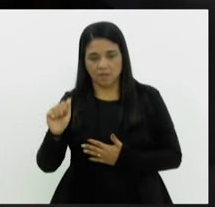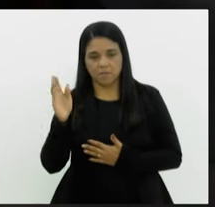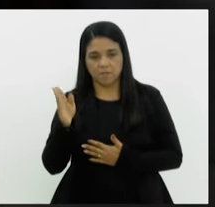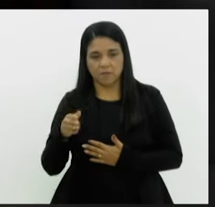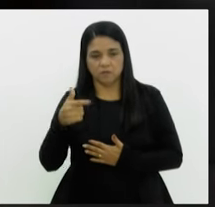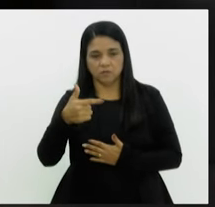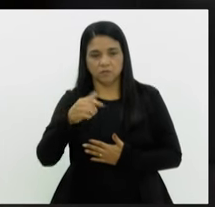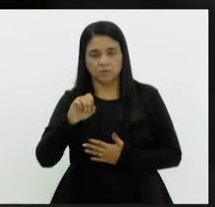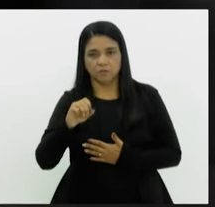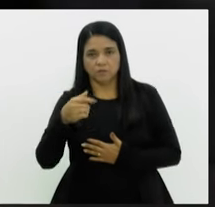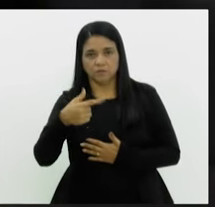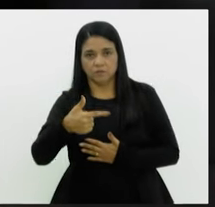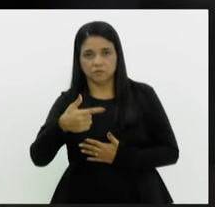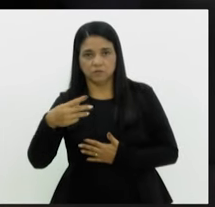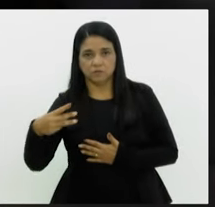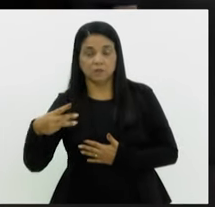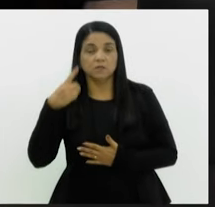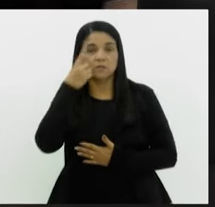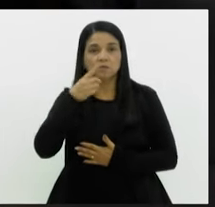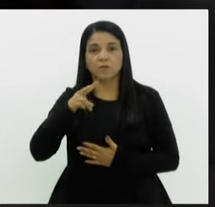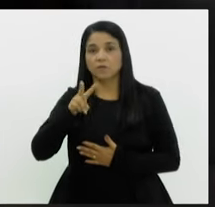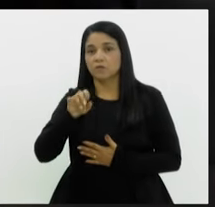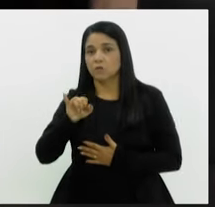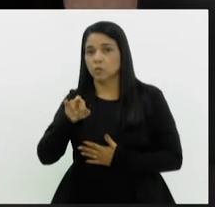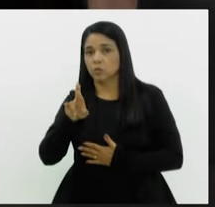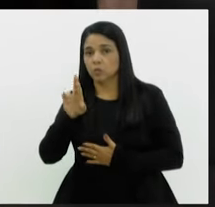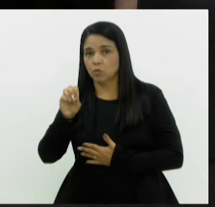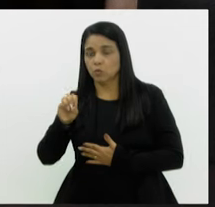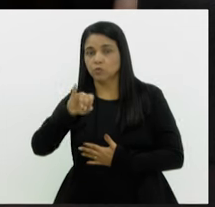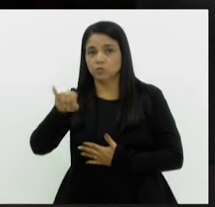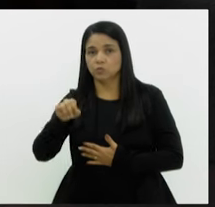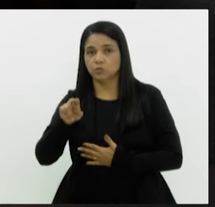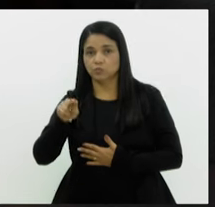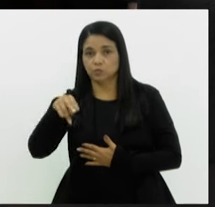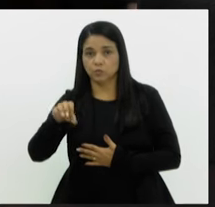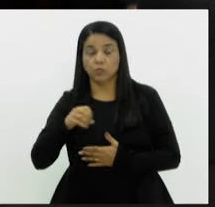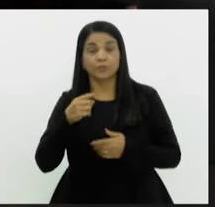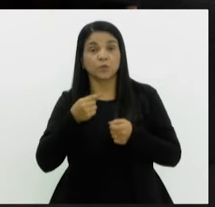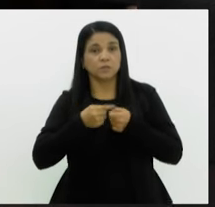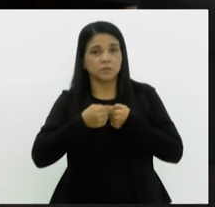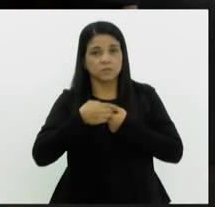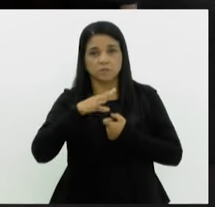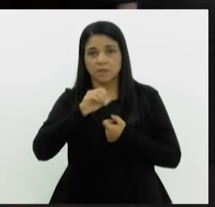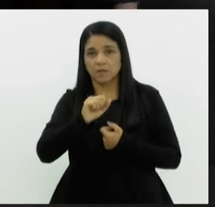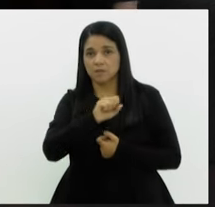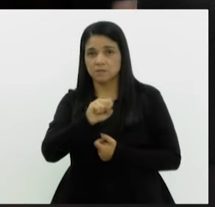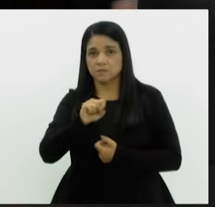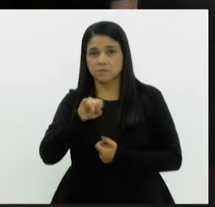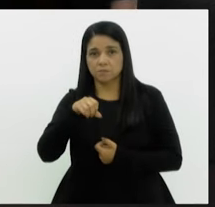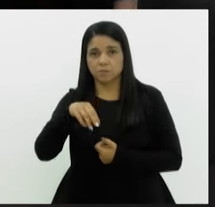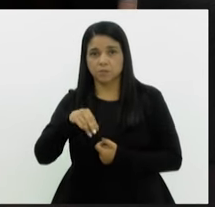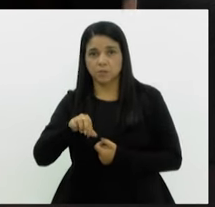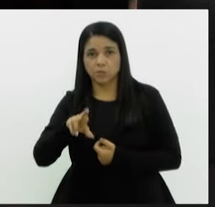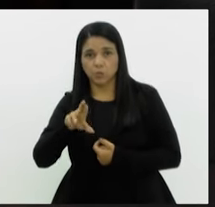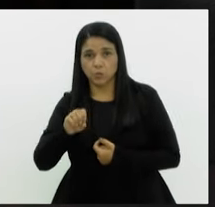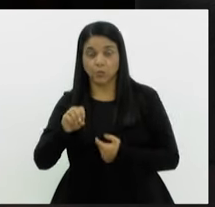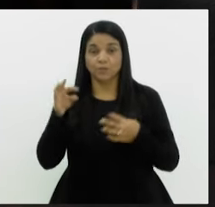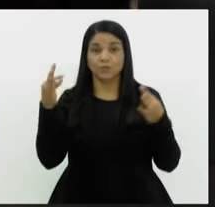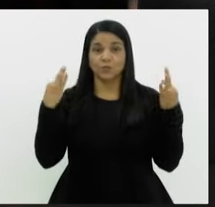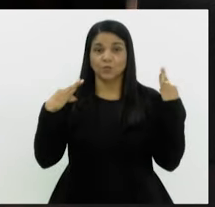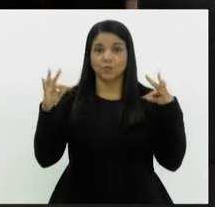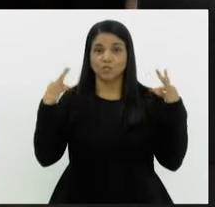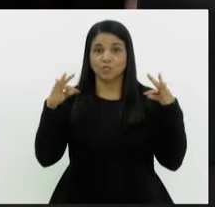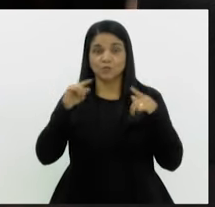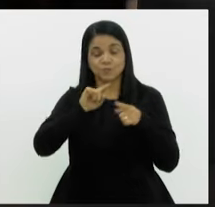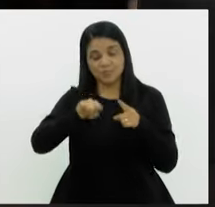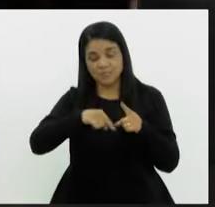2023, de autoria do deputado Vitor Júnior, que declara o município de Casimiro de Abreu como a cidade do cicloturismo.